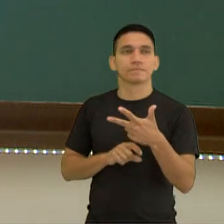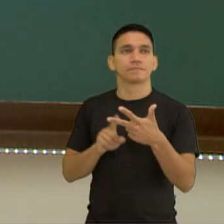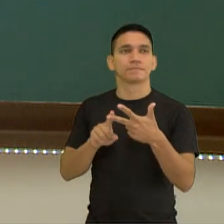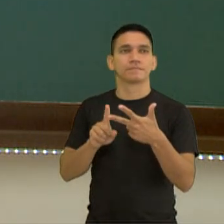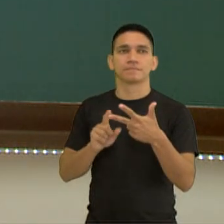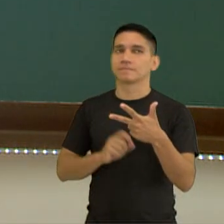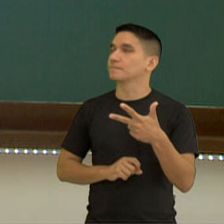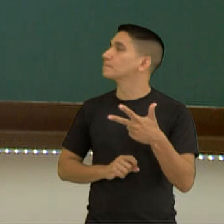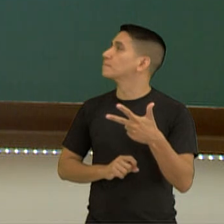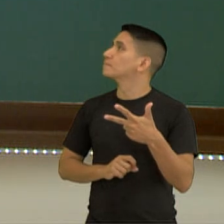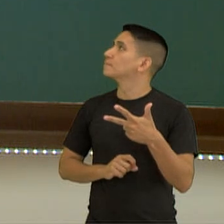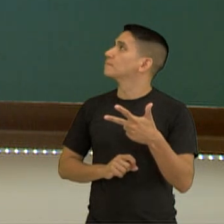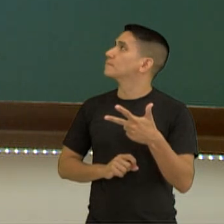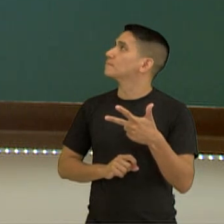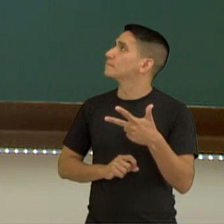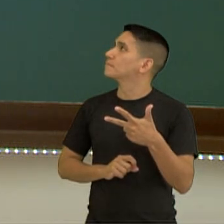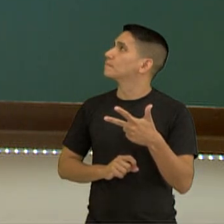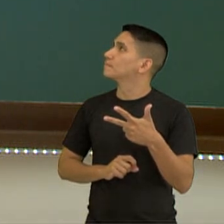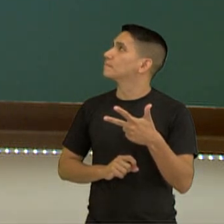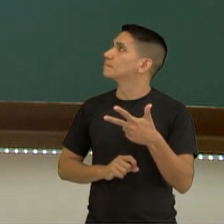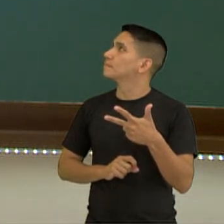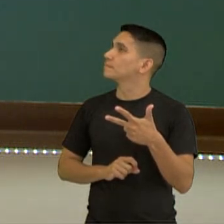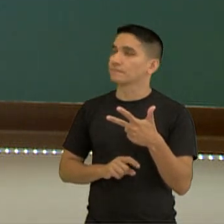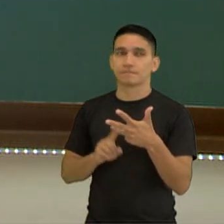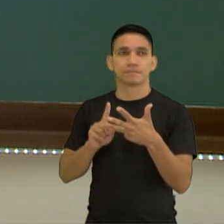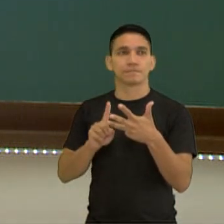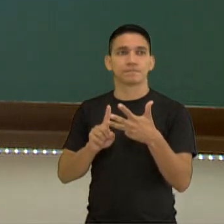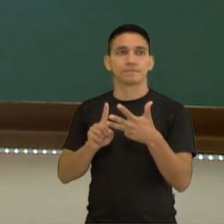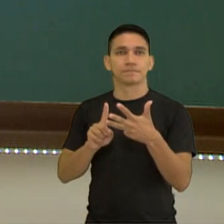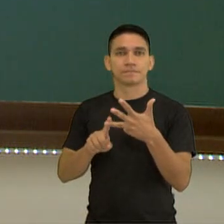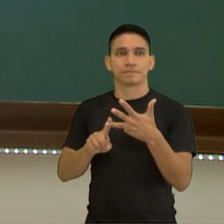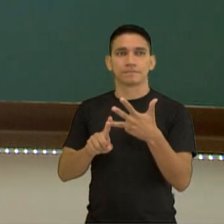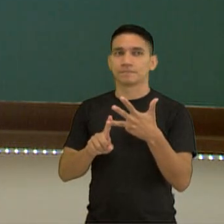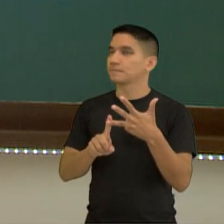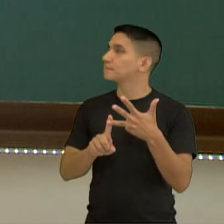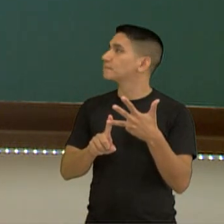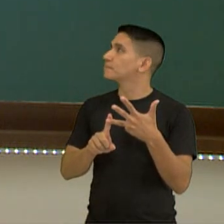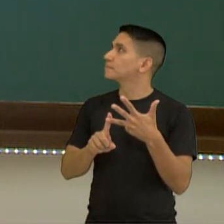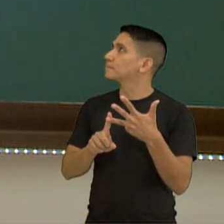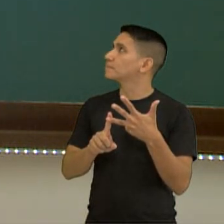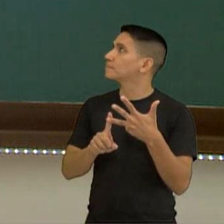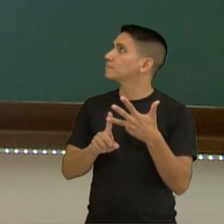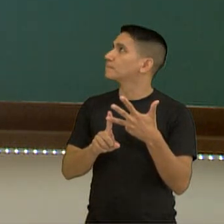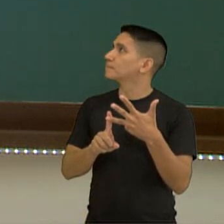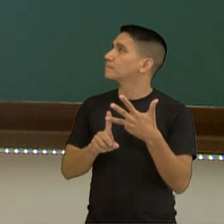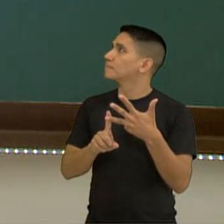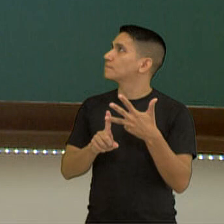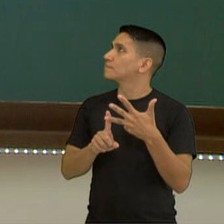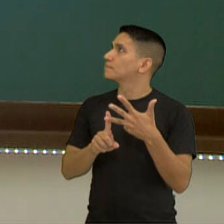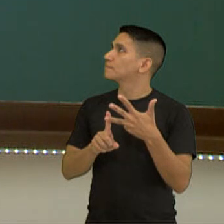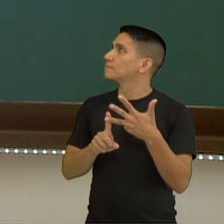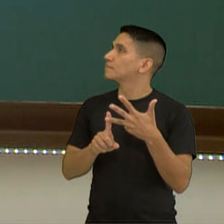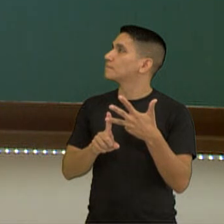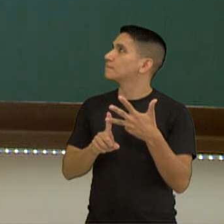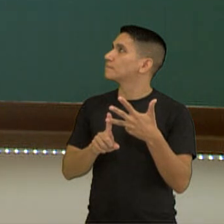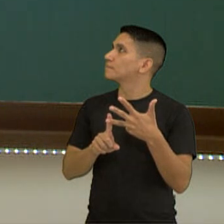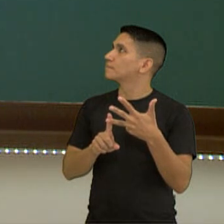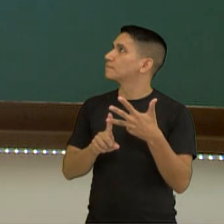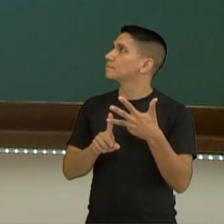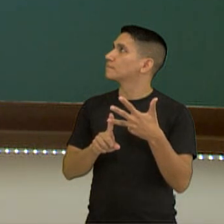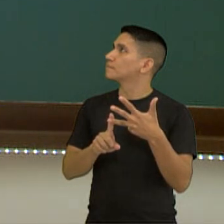Unknown cities in Brazil and Russia are getting richer. Earning seasons for Brazil is not looking pretty.